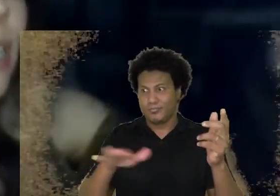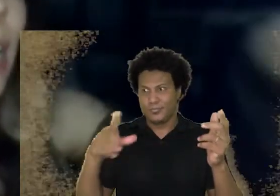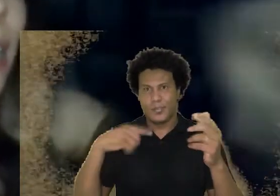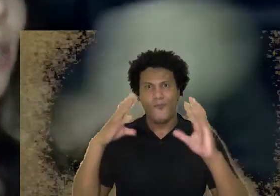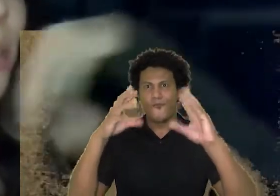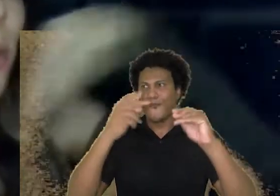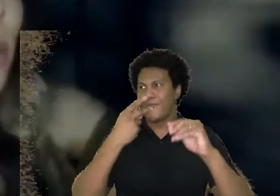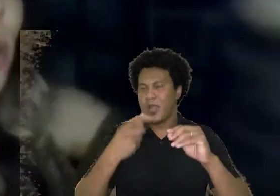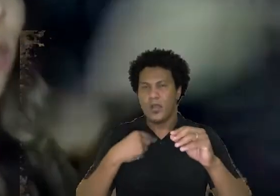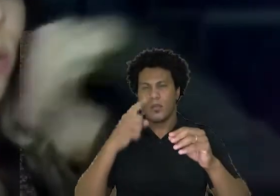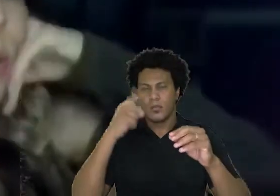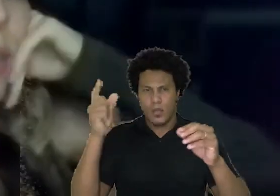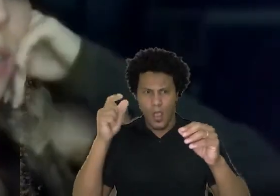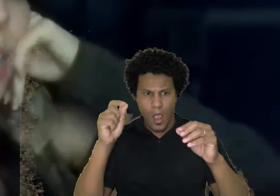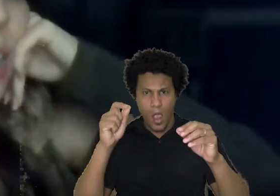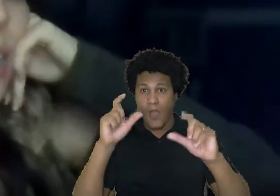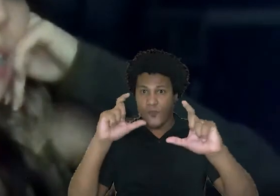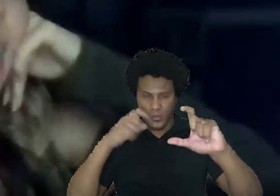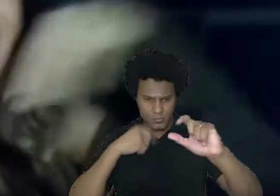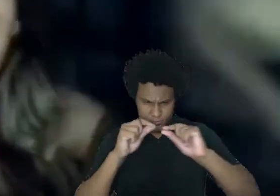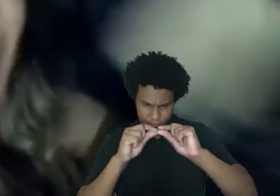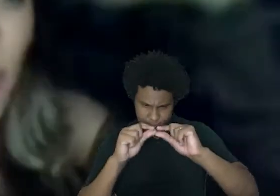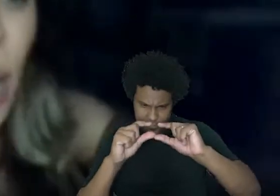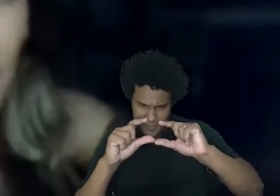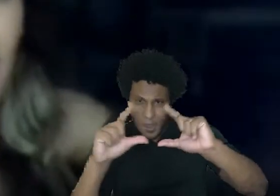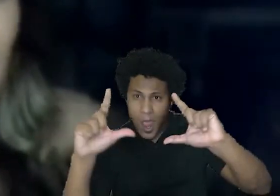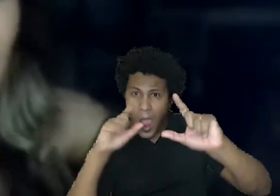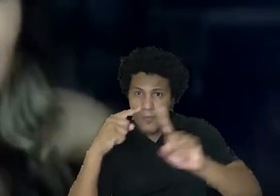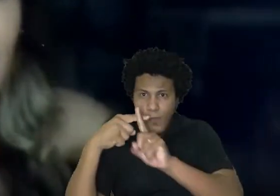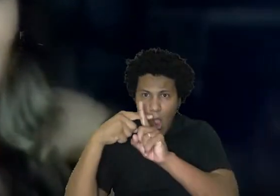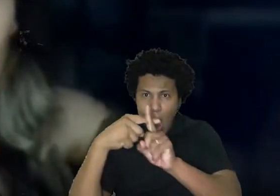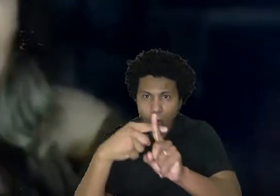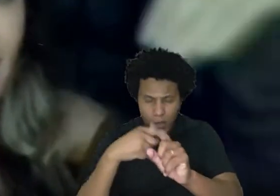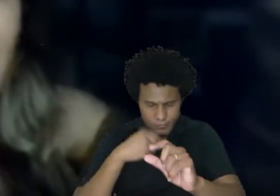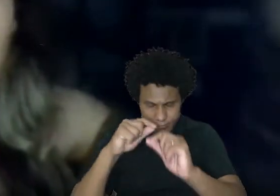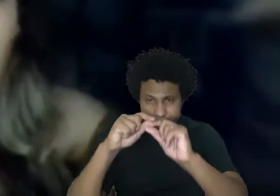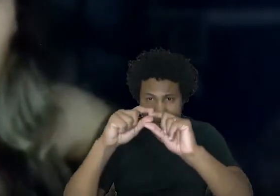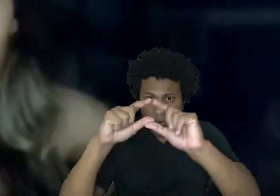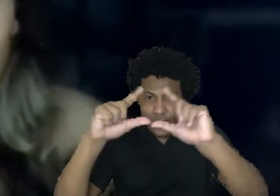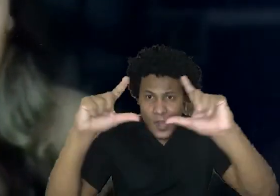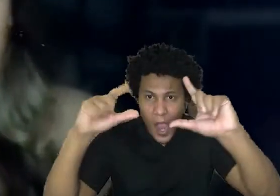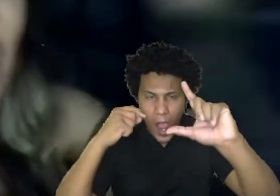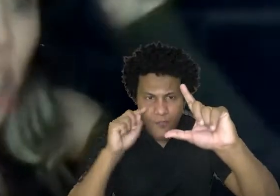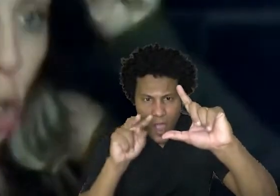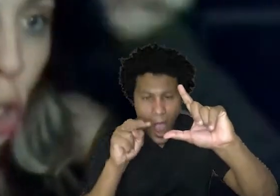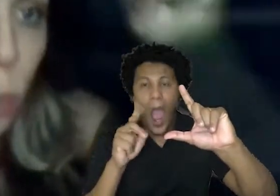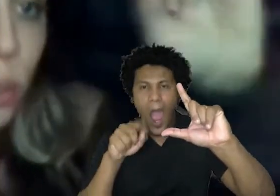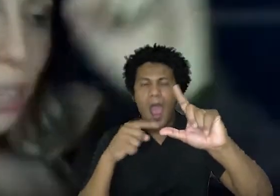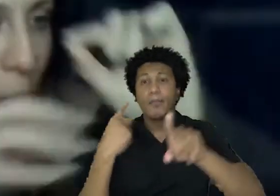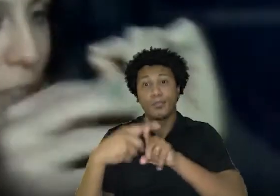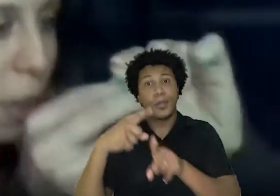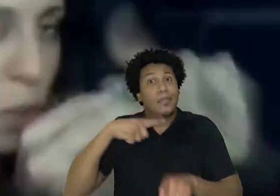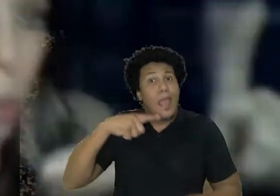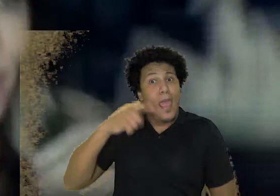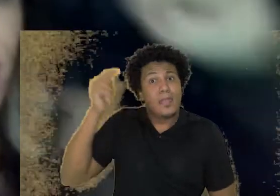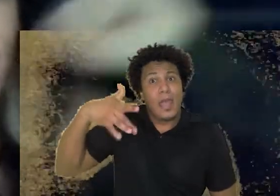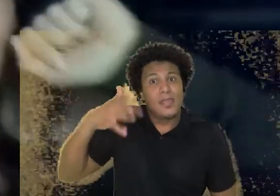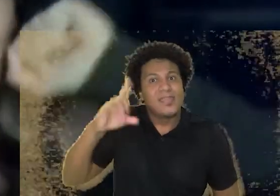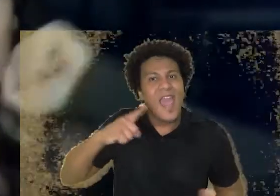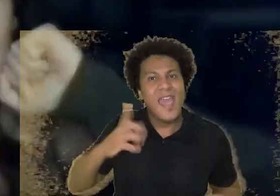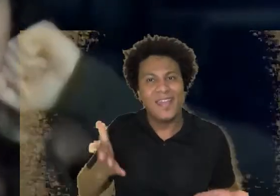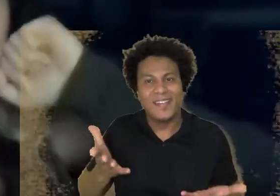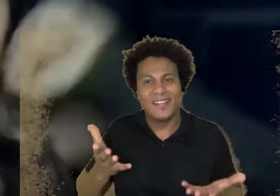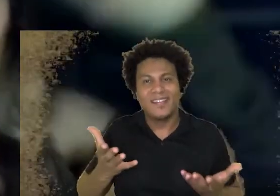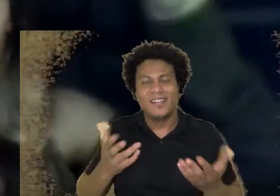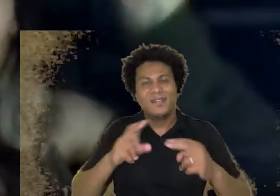uma cicatriz de uma cirurgia que eu fiz no joelho quando eu era criança. Ninguém vai olhar para a cicatriz, mas na descrição estava ali uma cicatriz. Vai todo mundo na foto, dá um zoom para ver uma cicatriz